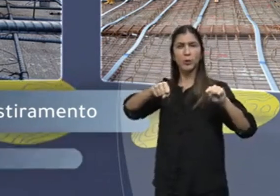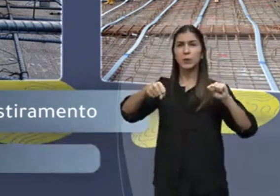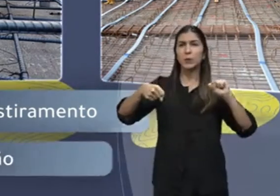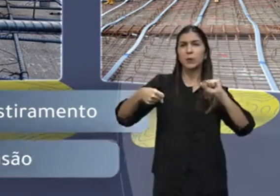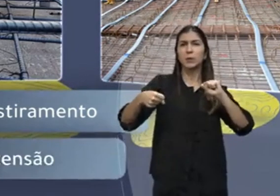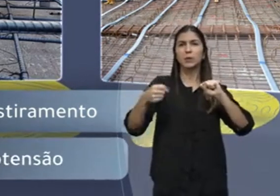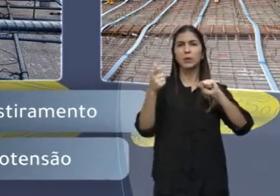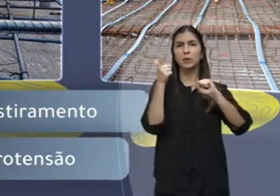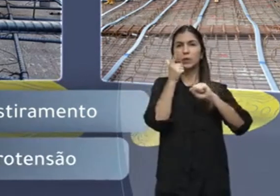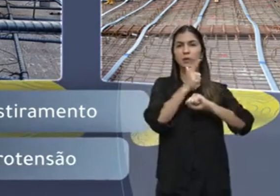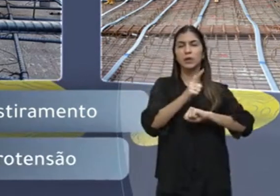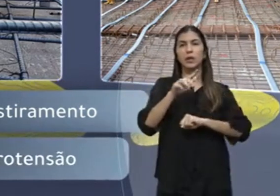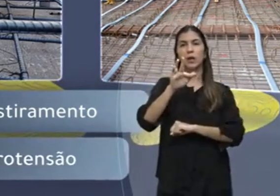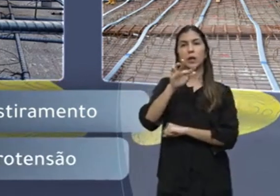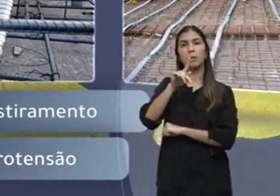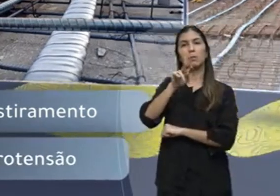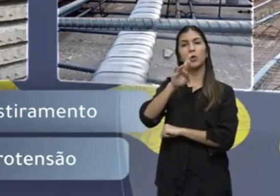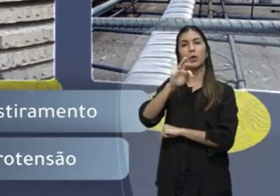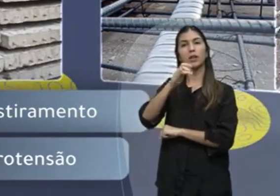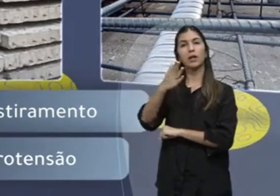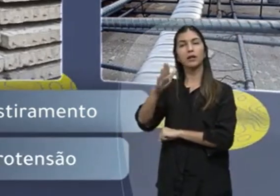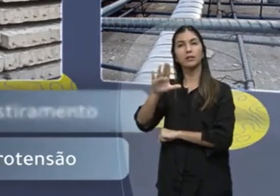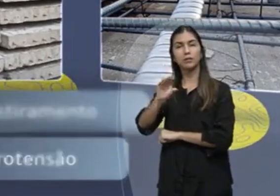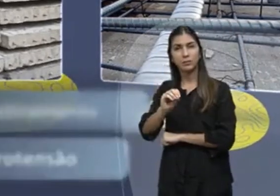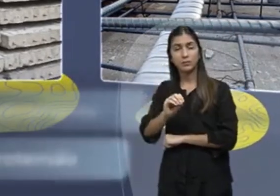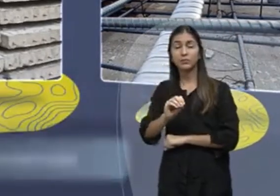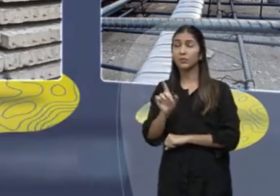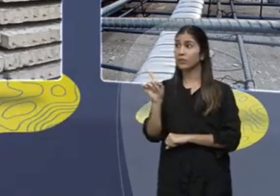origem à armadura de proteção. A essa